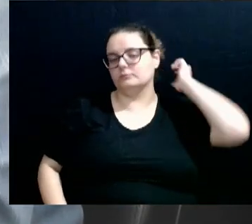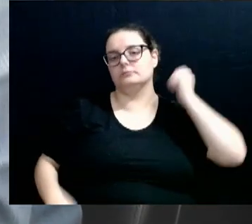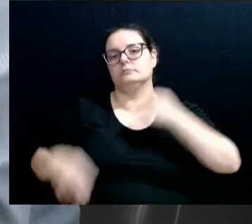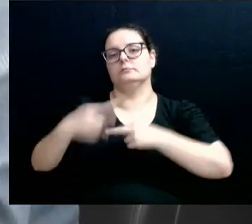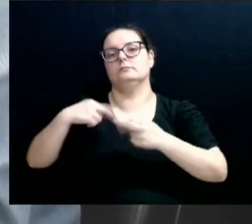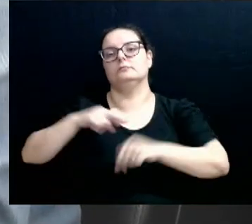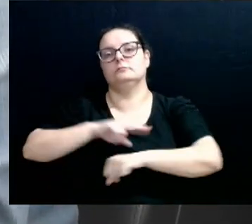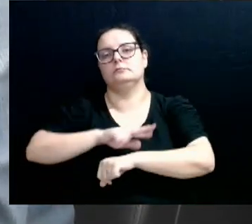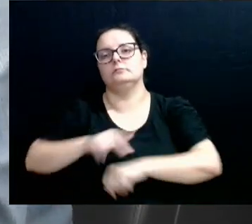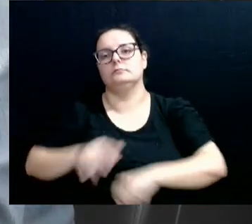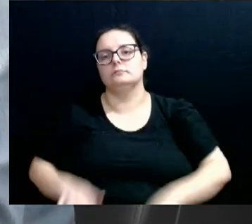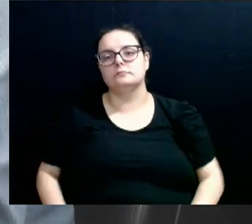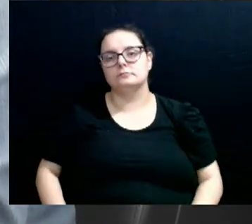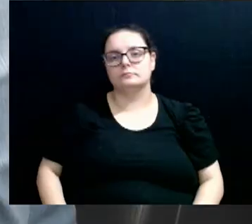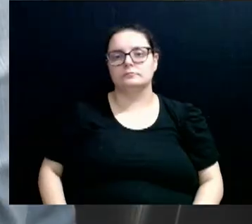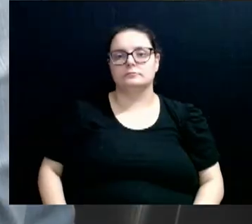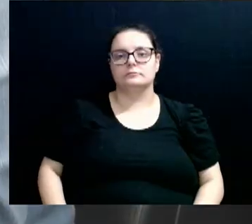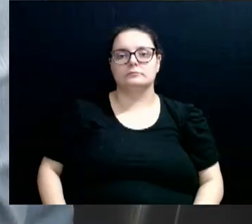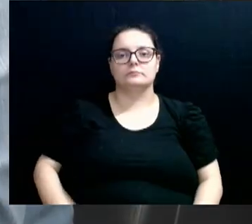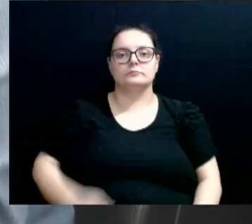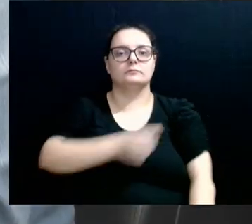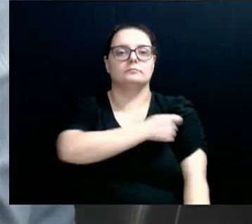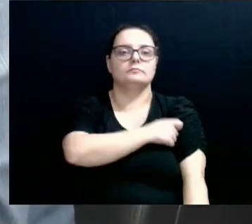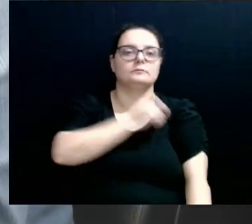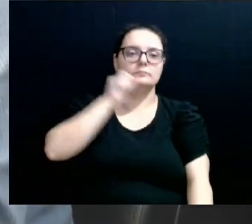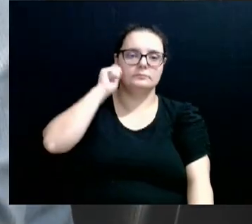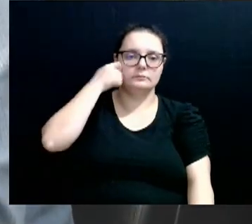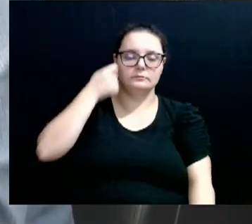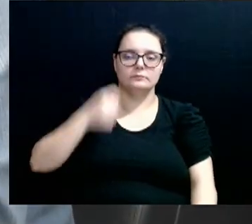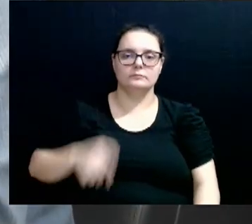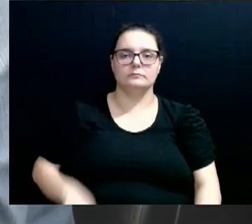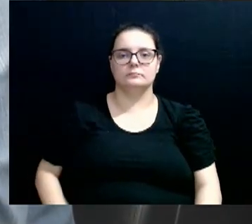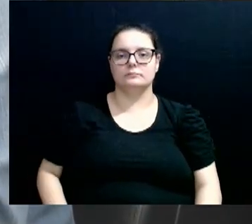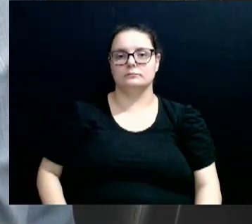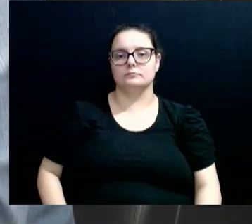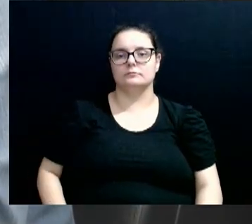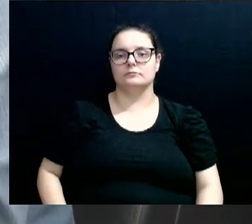dos alunos negros, número de